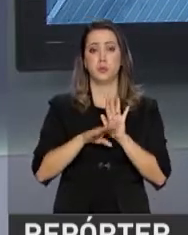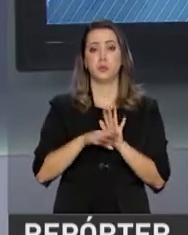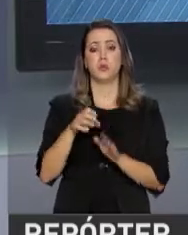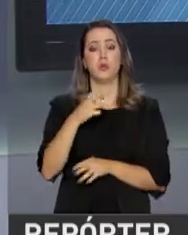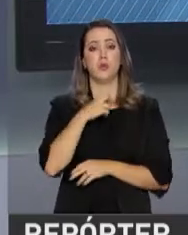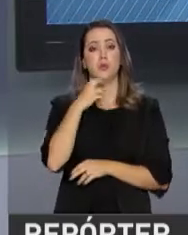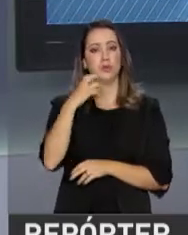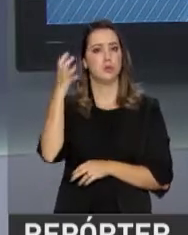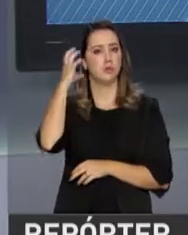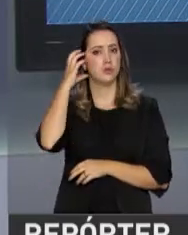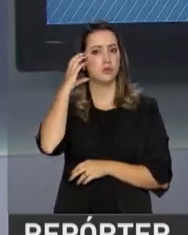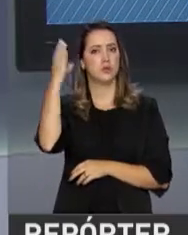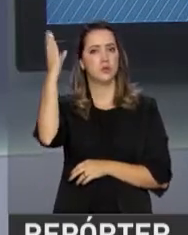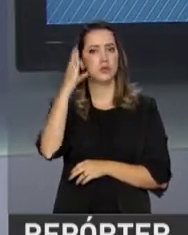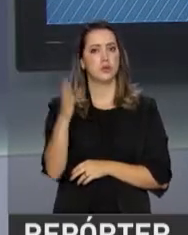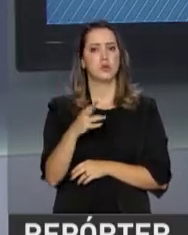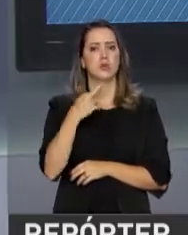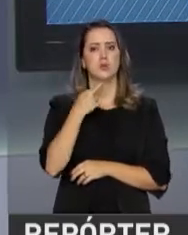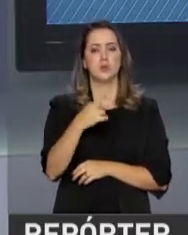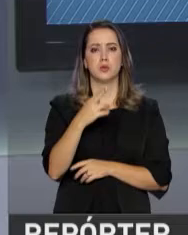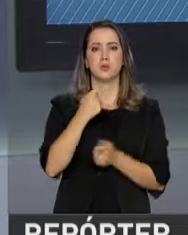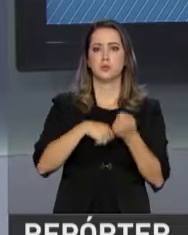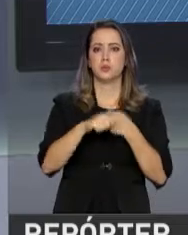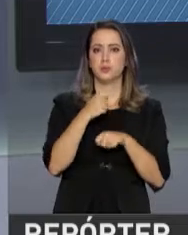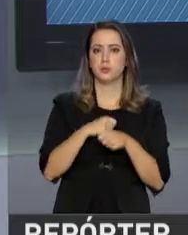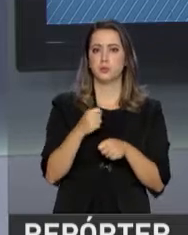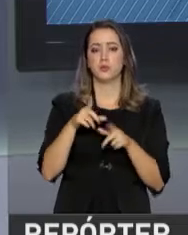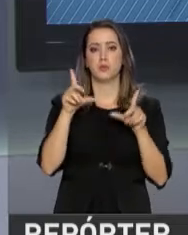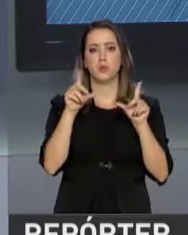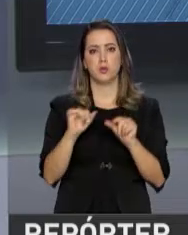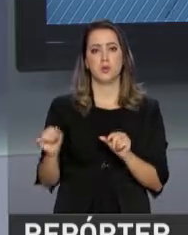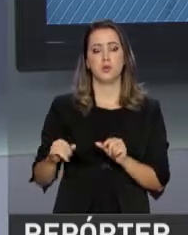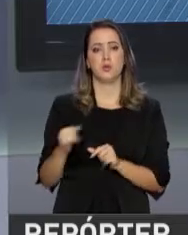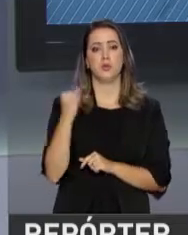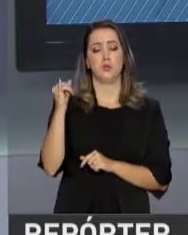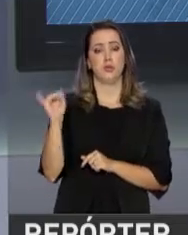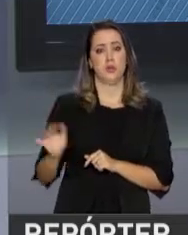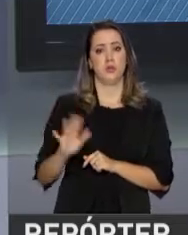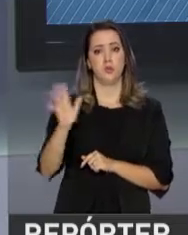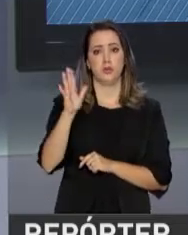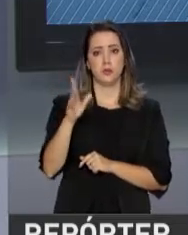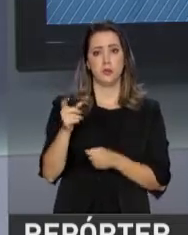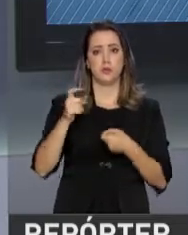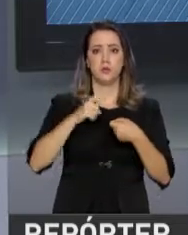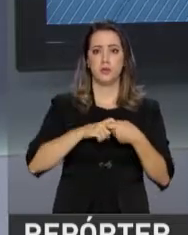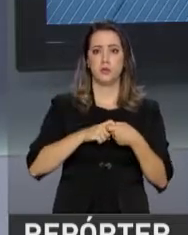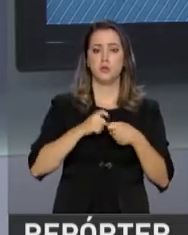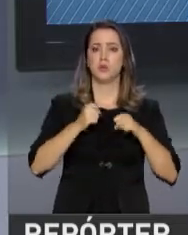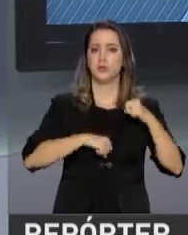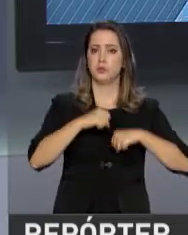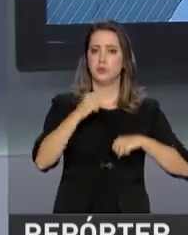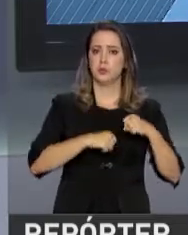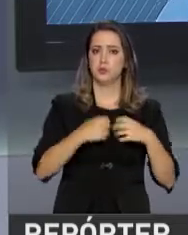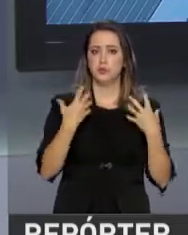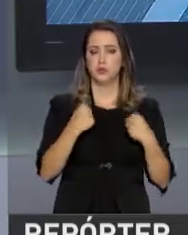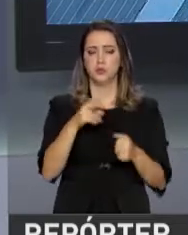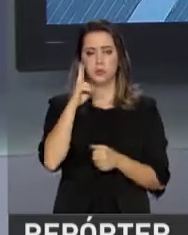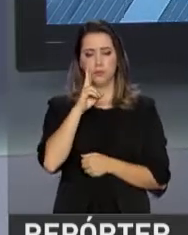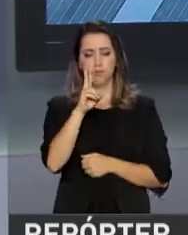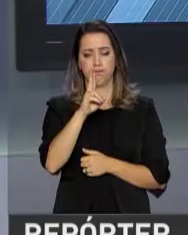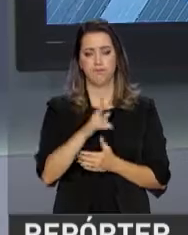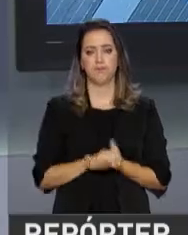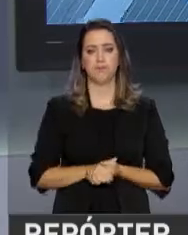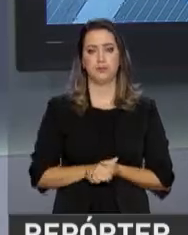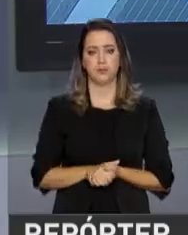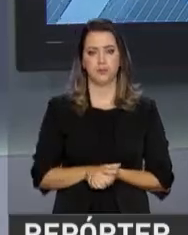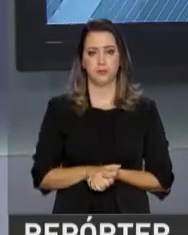rádio A Voz do Brasil sobre os resultados da economia, com a queda expressiva da inflação e retomada da produção das indústrias. Vamos acompanhar